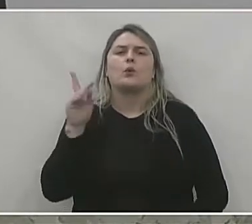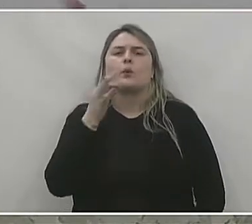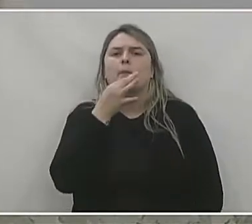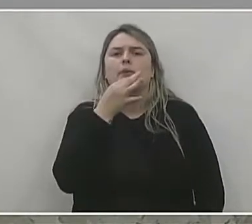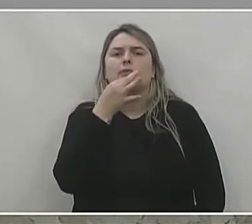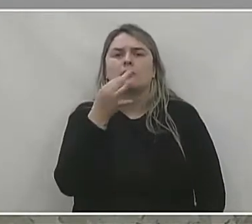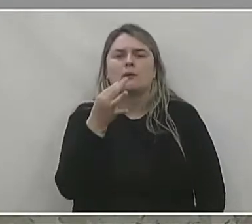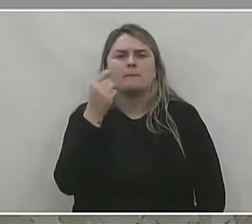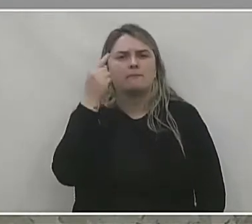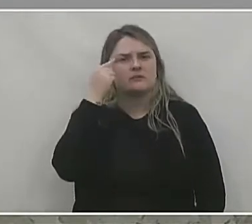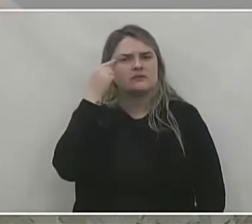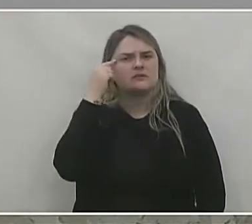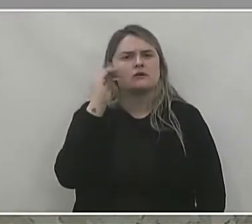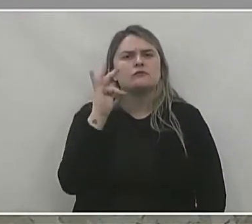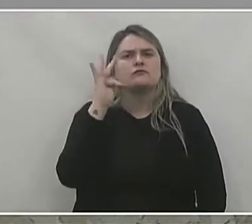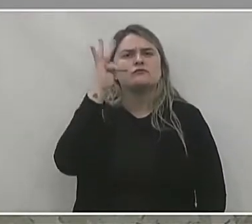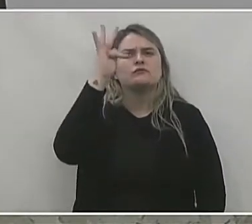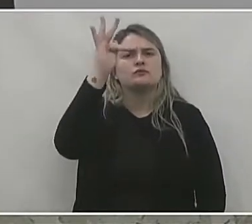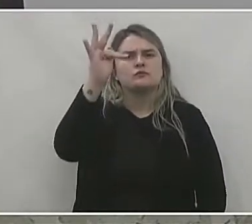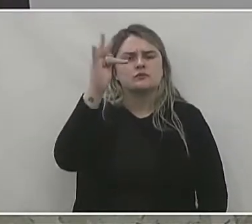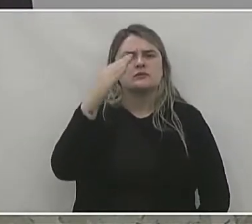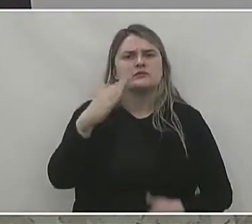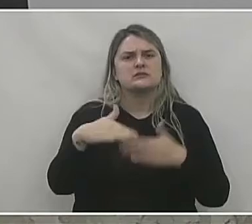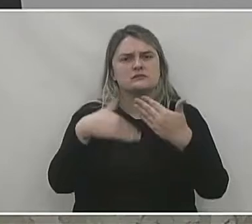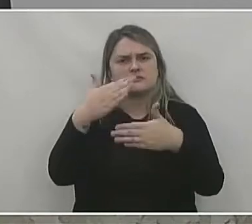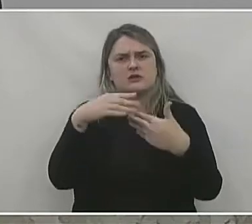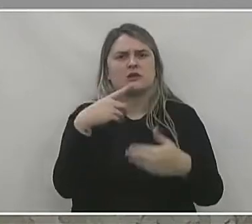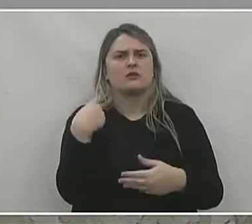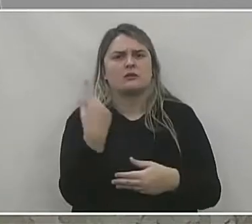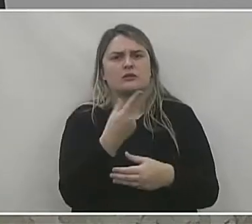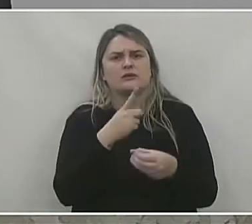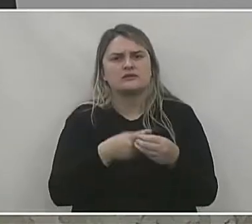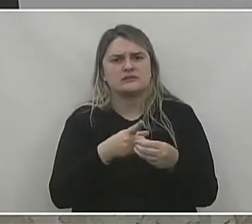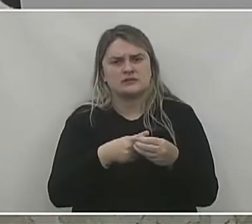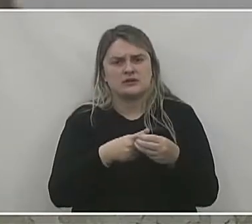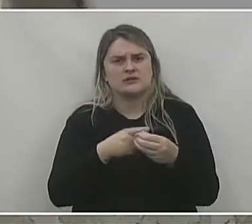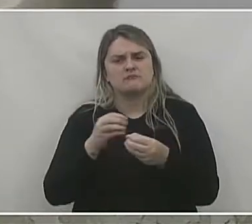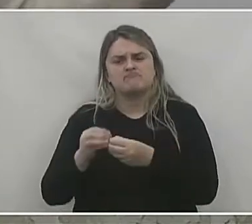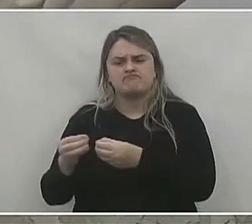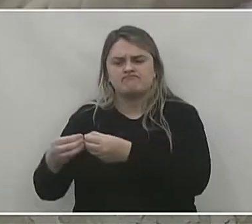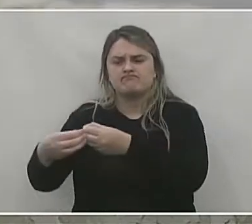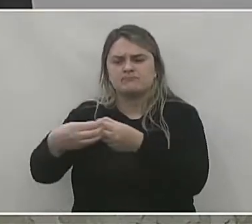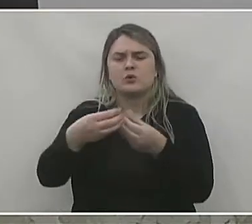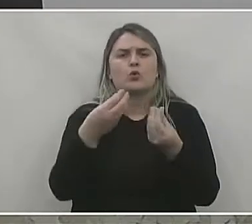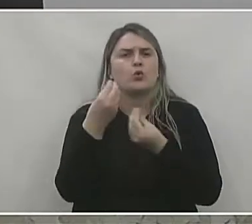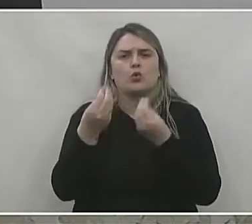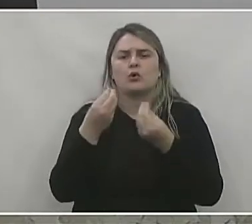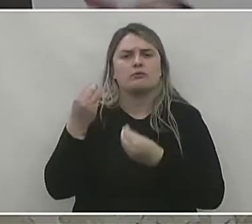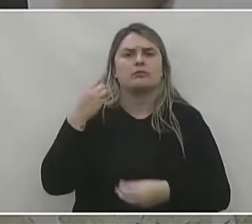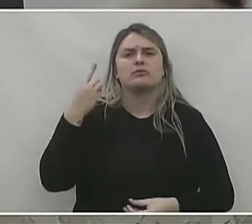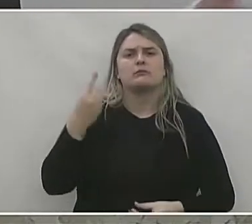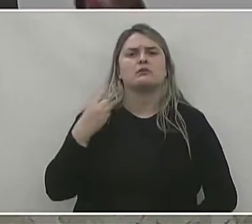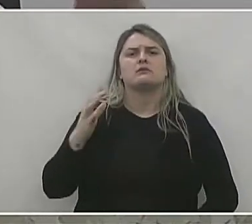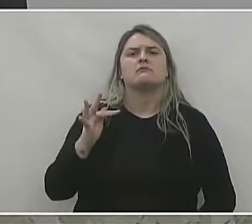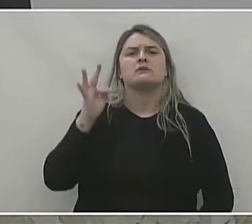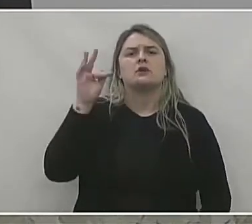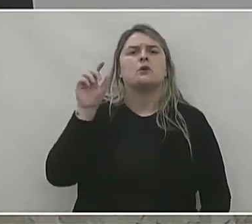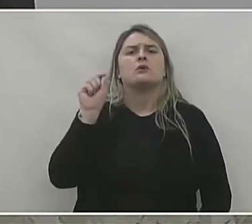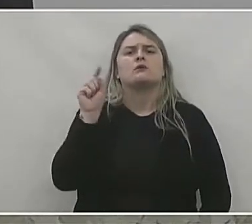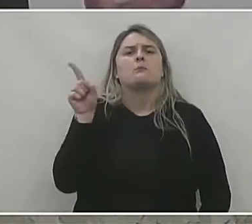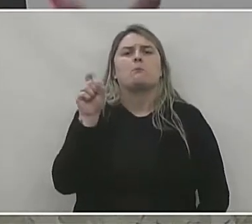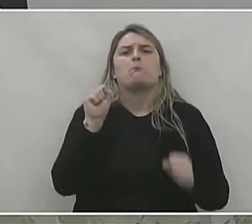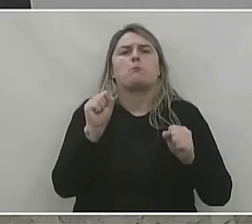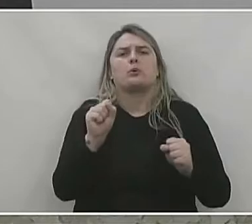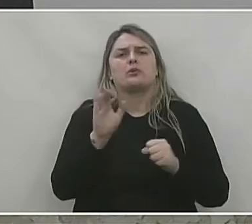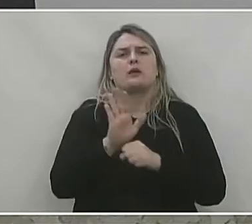opinião sobre futuras ações para o desenvolvimento da nossa cidade e região? E como deputado federal, o que você